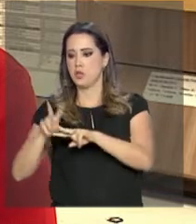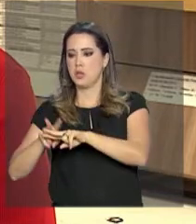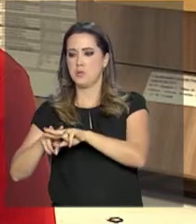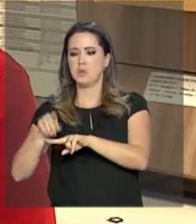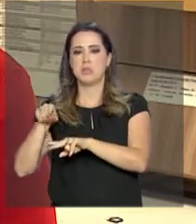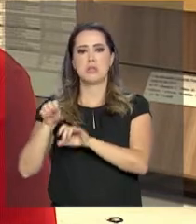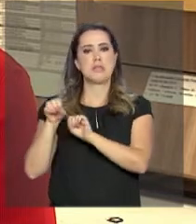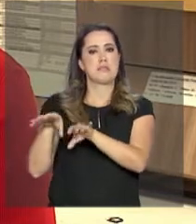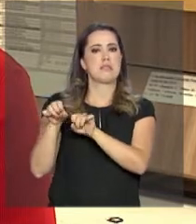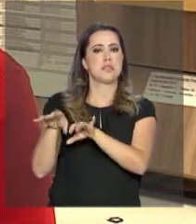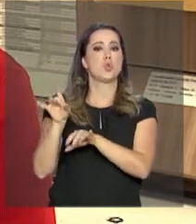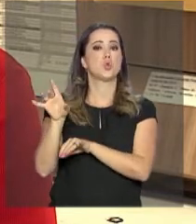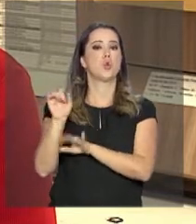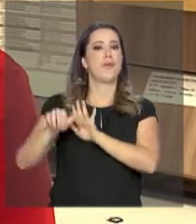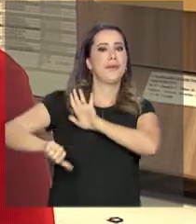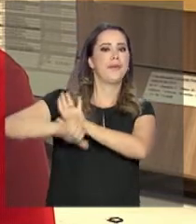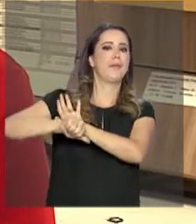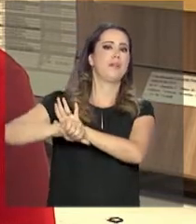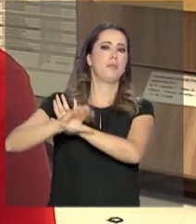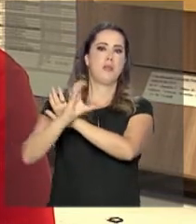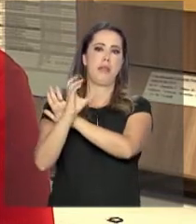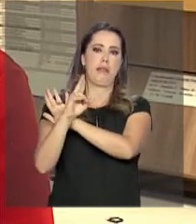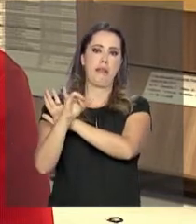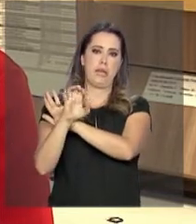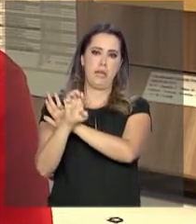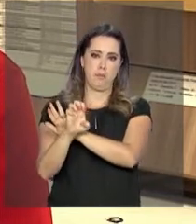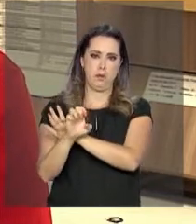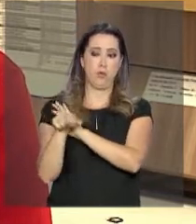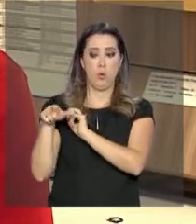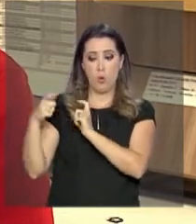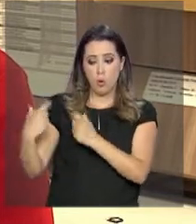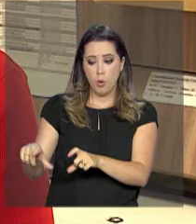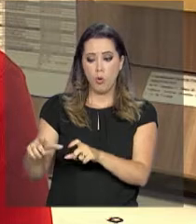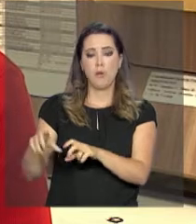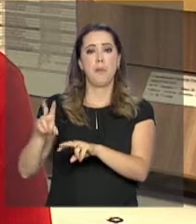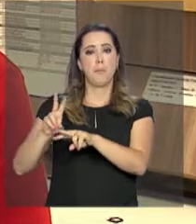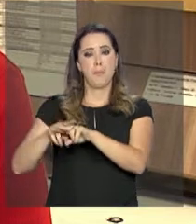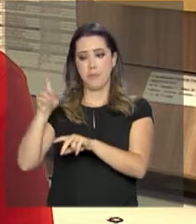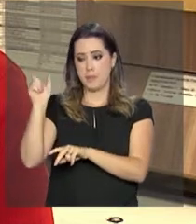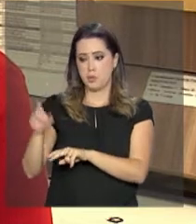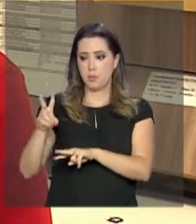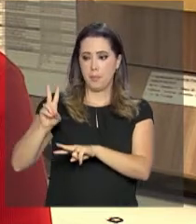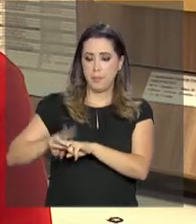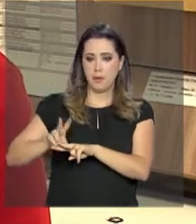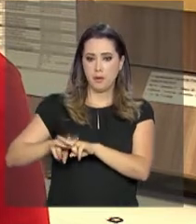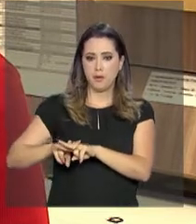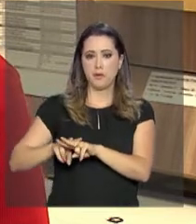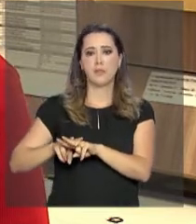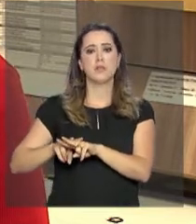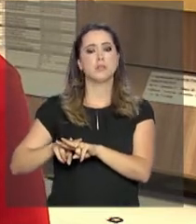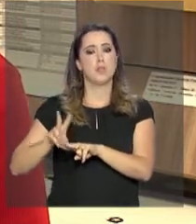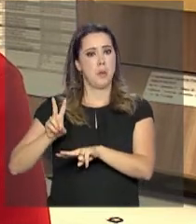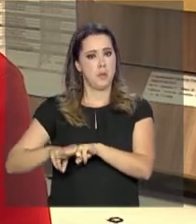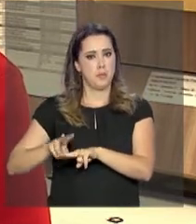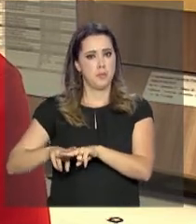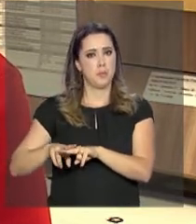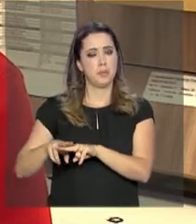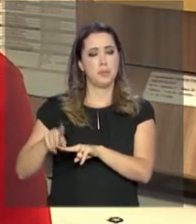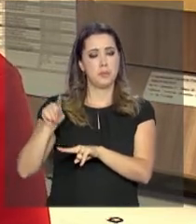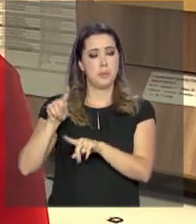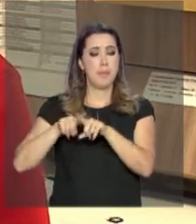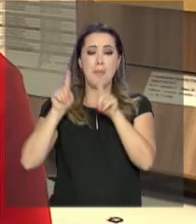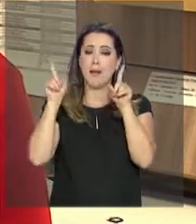escola para o crime é tem que ser realmente um momento onde as pessoas vão estar ali cumprindo a pena delas com a sociedade os seus crimes